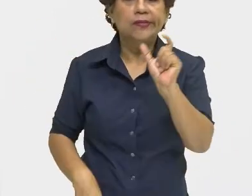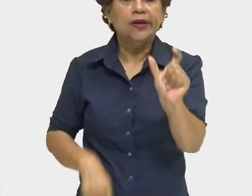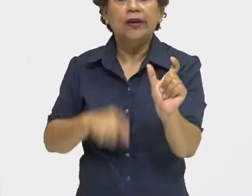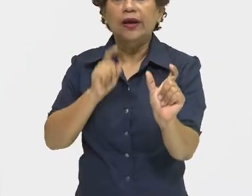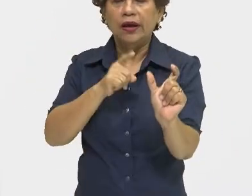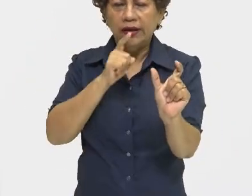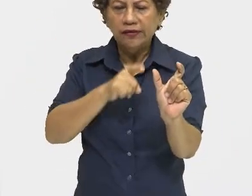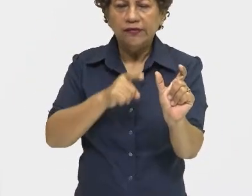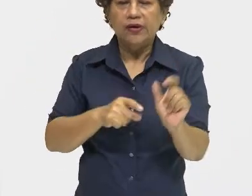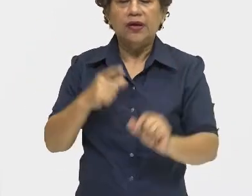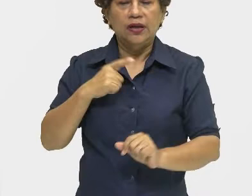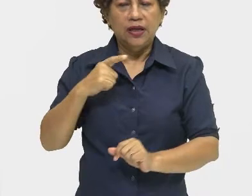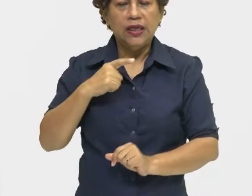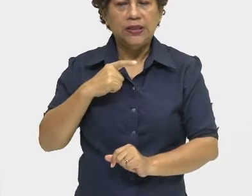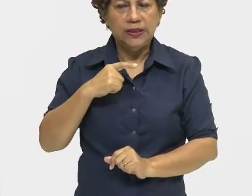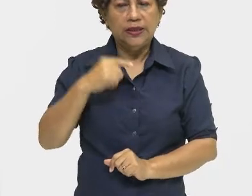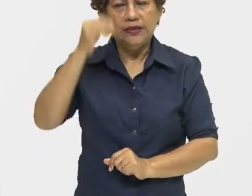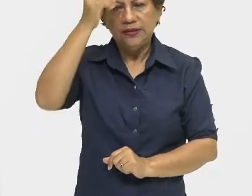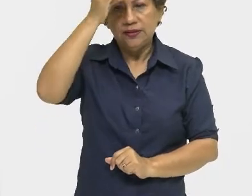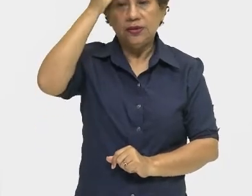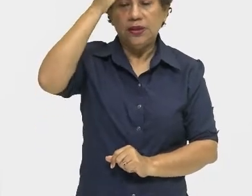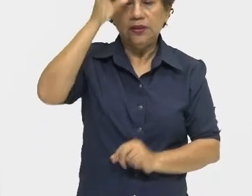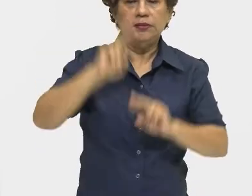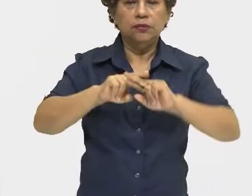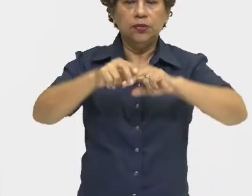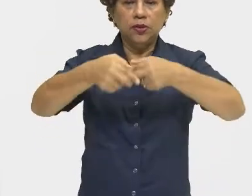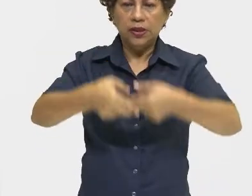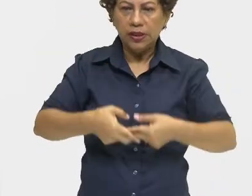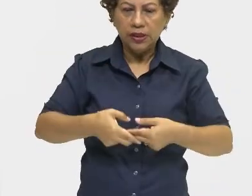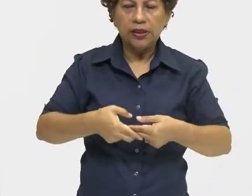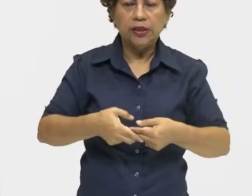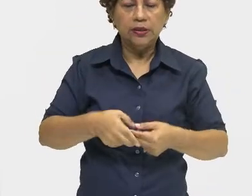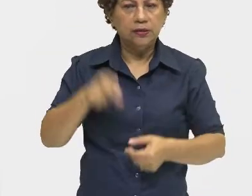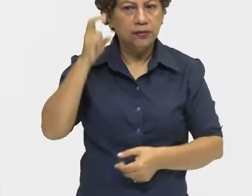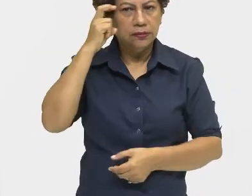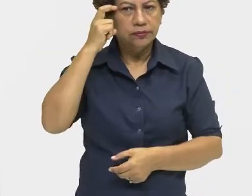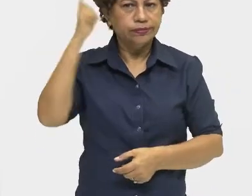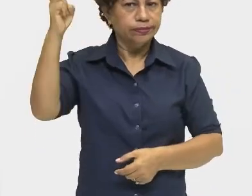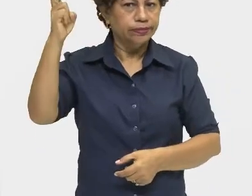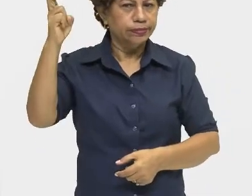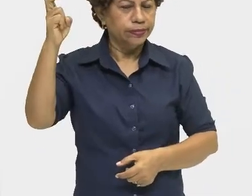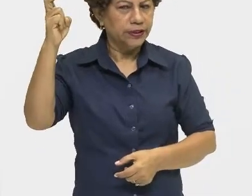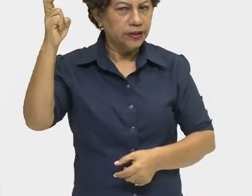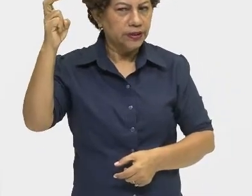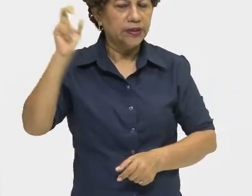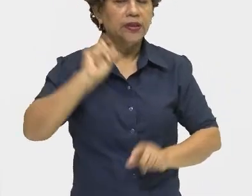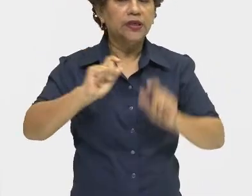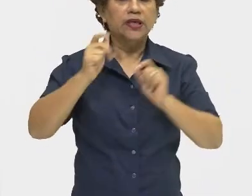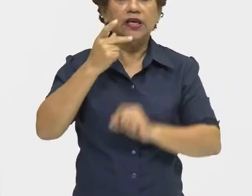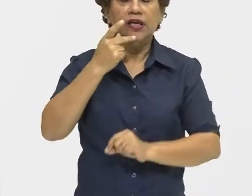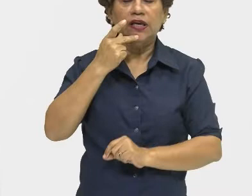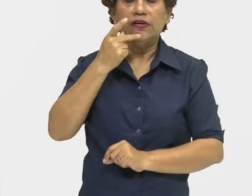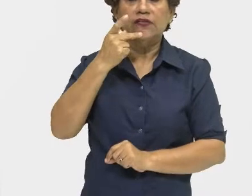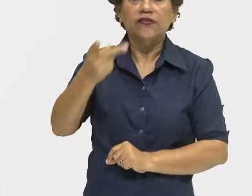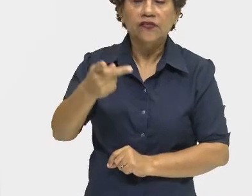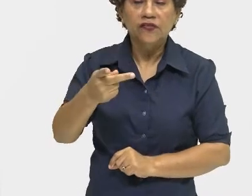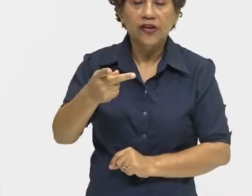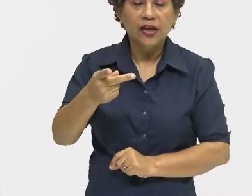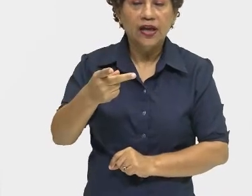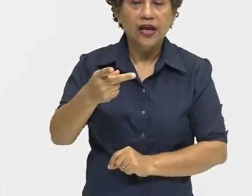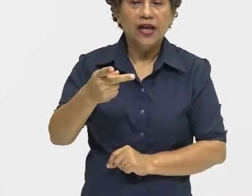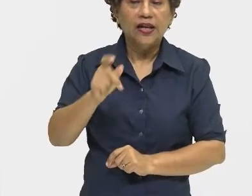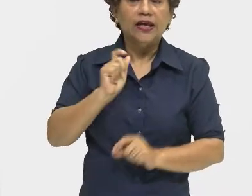um conhecimento. Por isso, transmitem sabedoria de quem fala e lição para quem